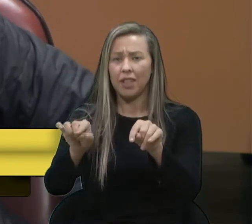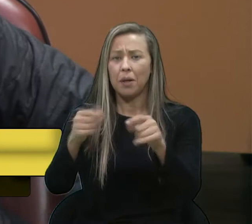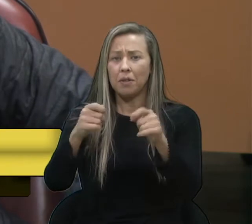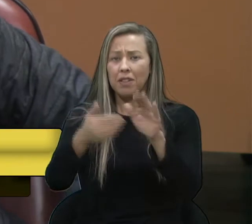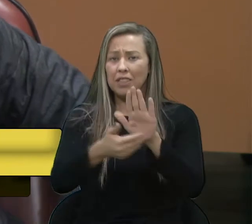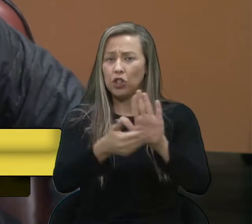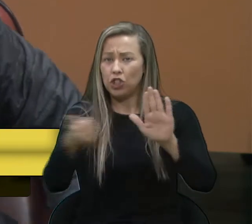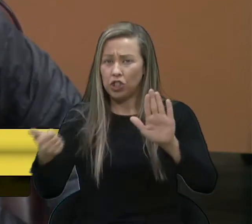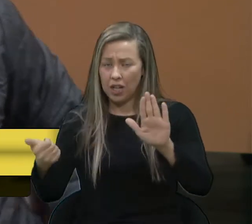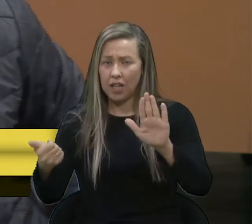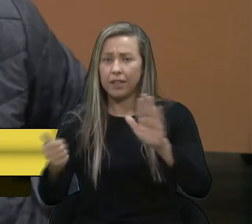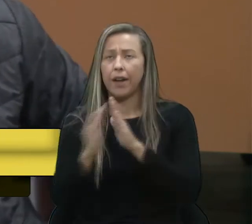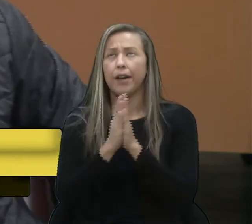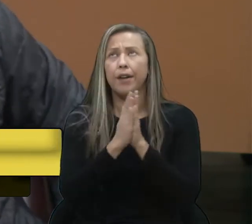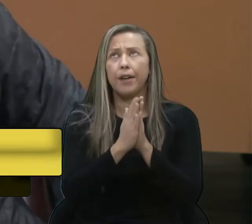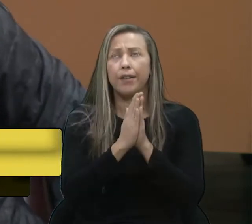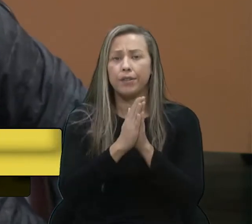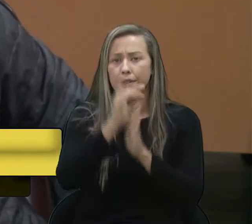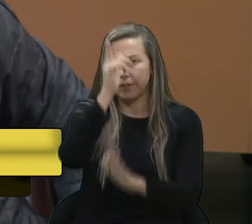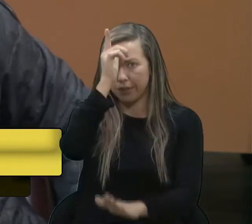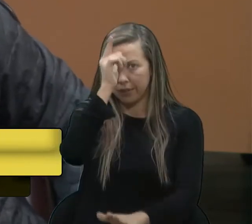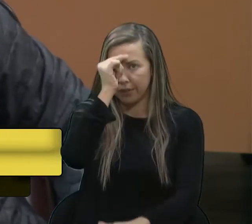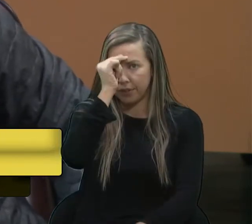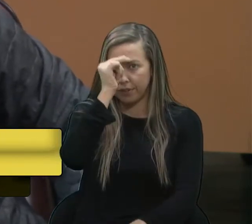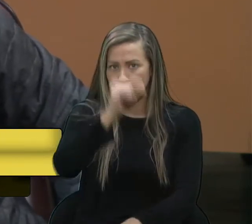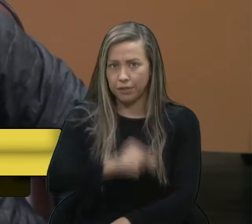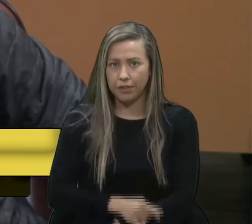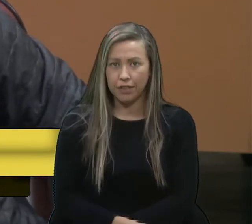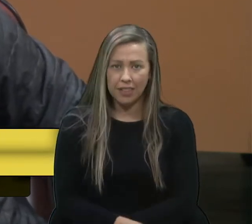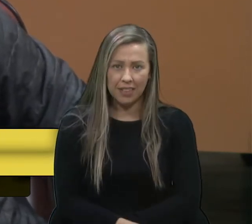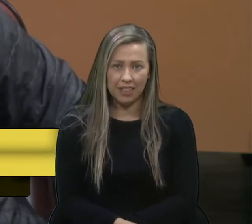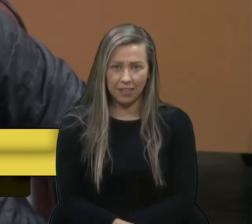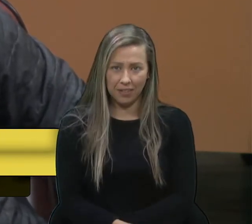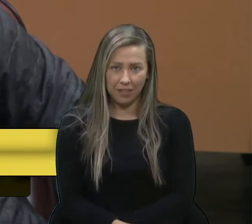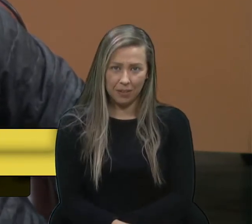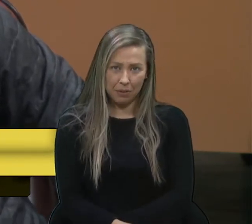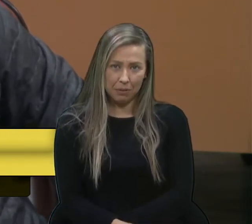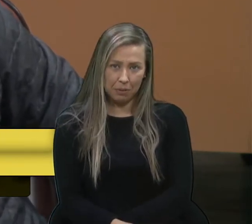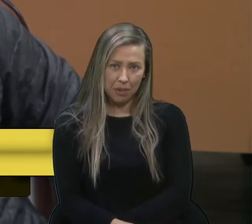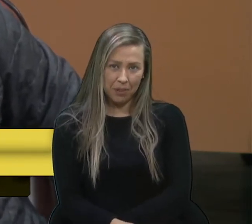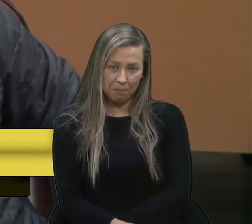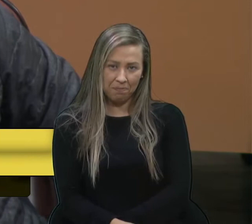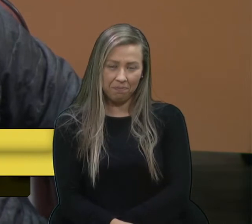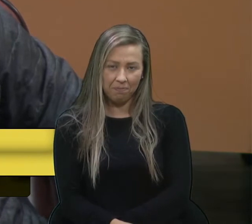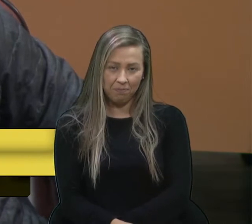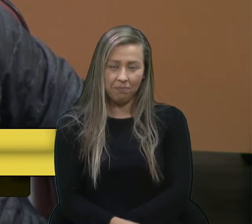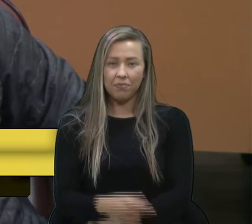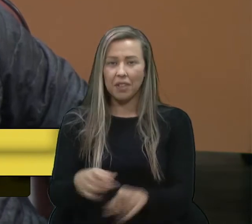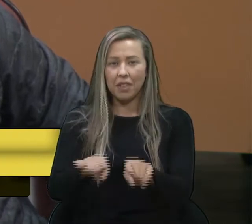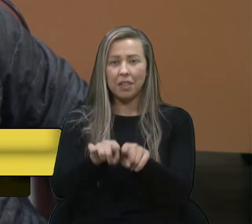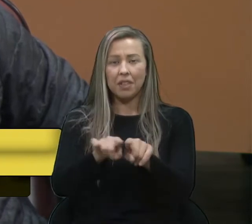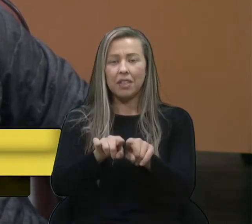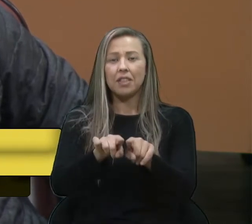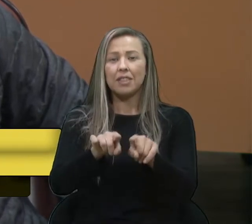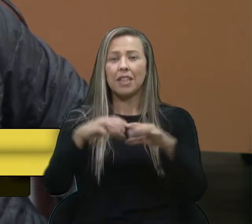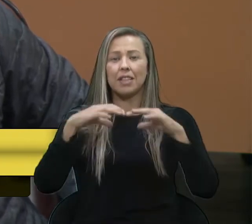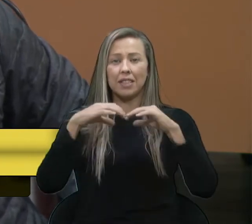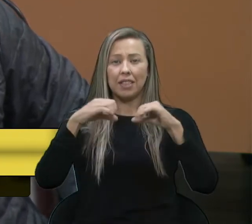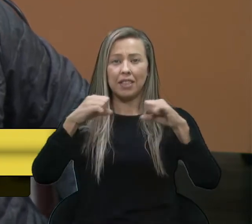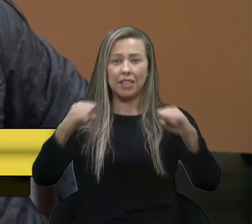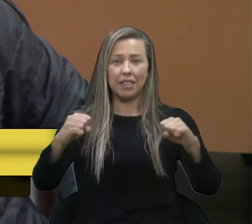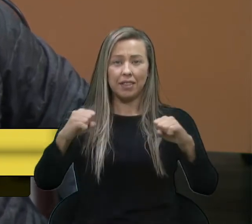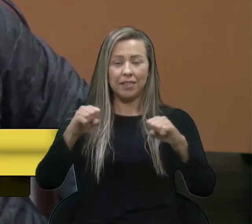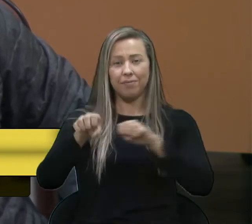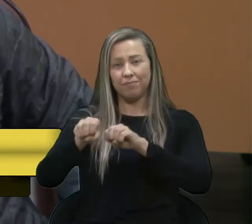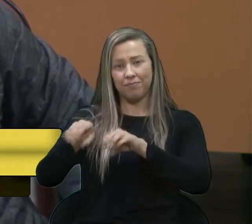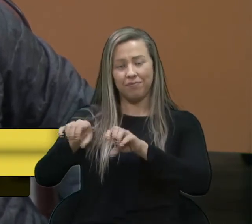né? Graças a Deus, não à frente de uma turma, de uma sala de aula, mas na Secretaria da Educação.